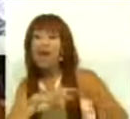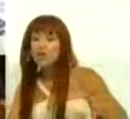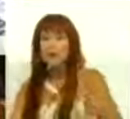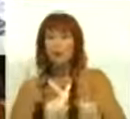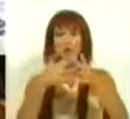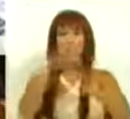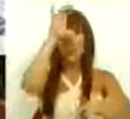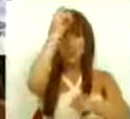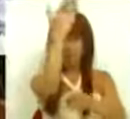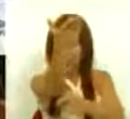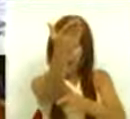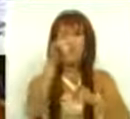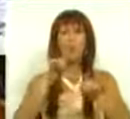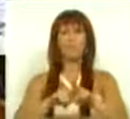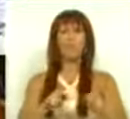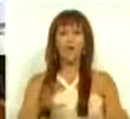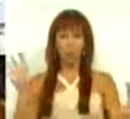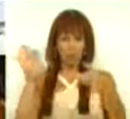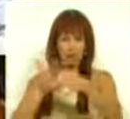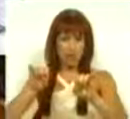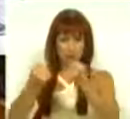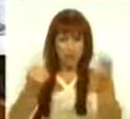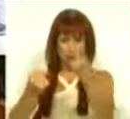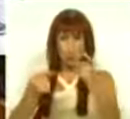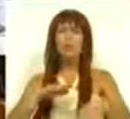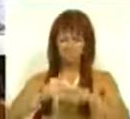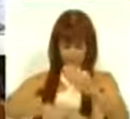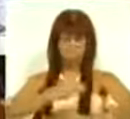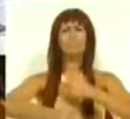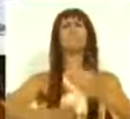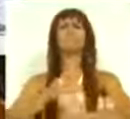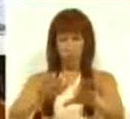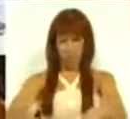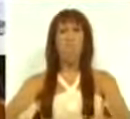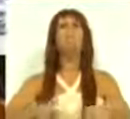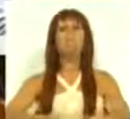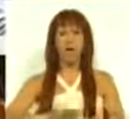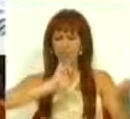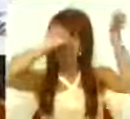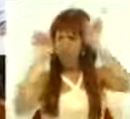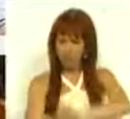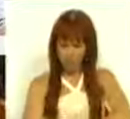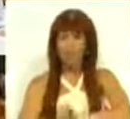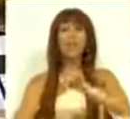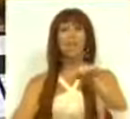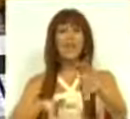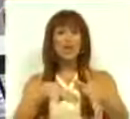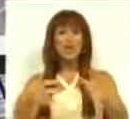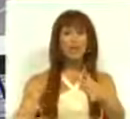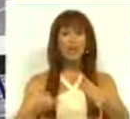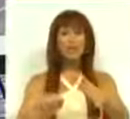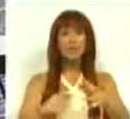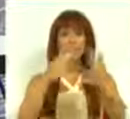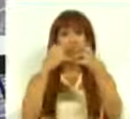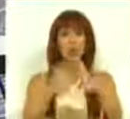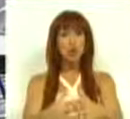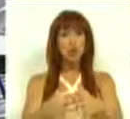que este Governo e esta coligação vão levar a cabo neste Parlamento. Essas reformas